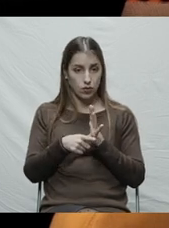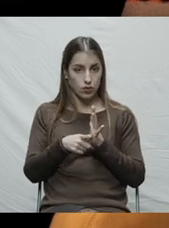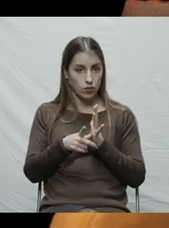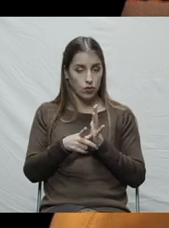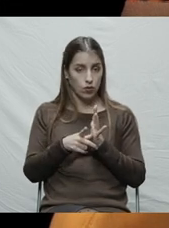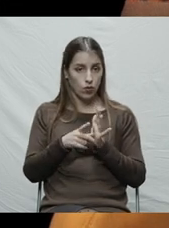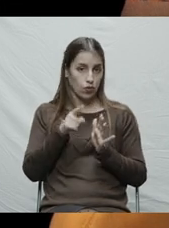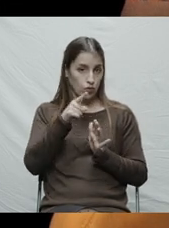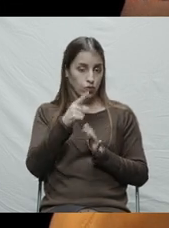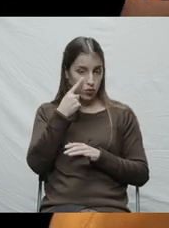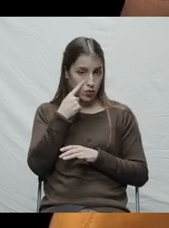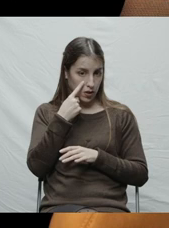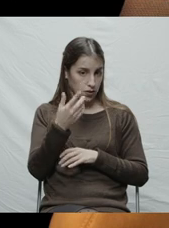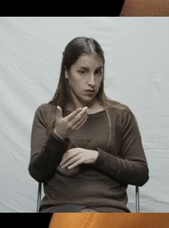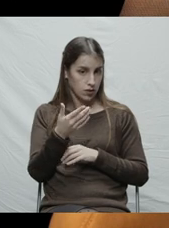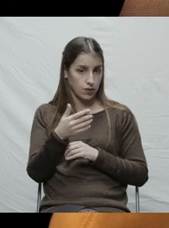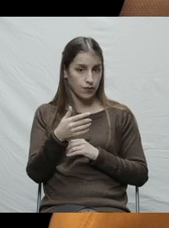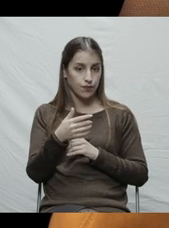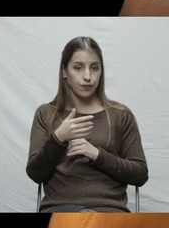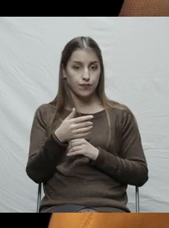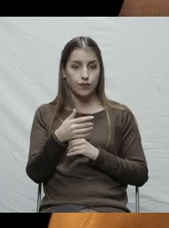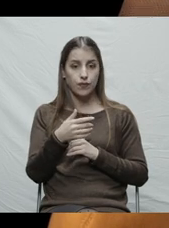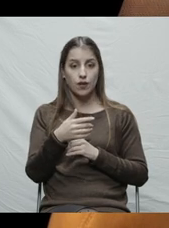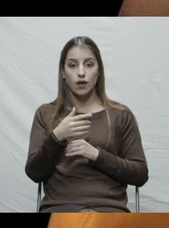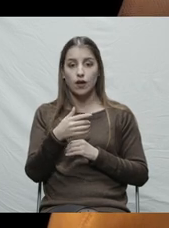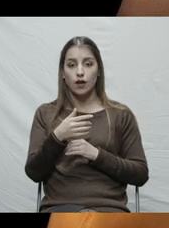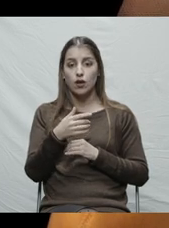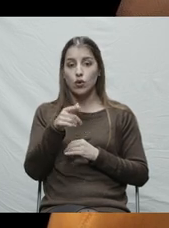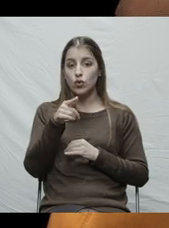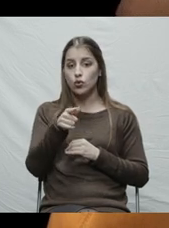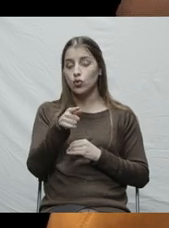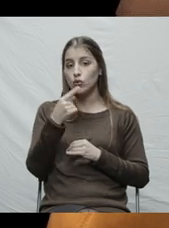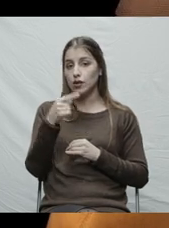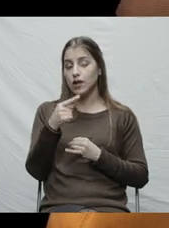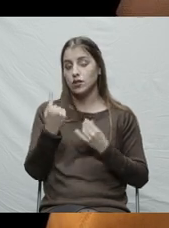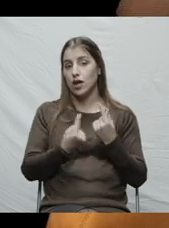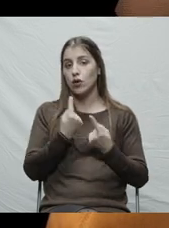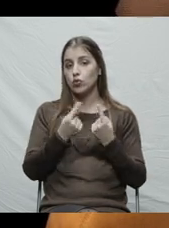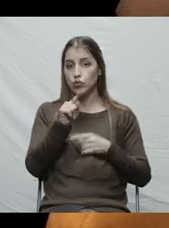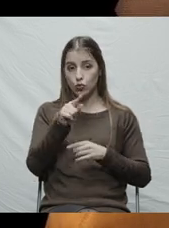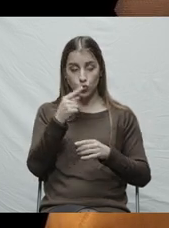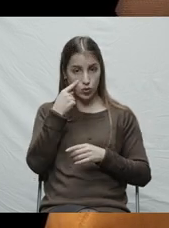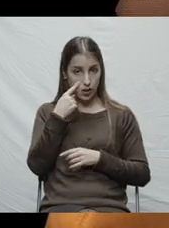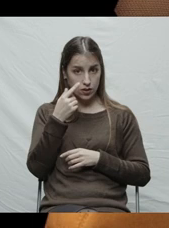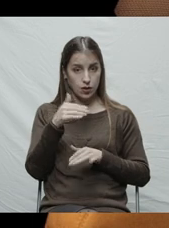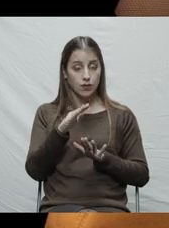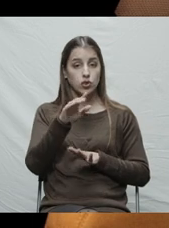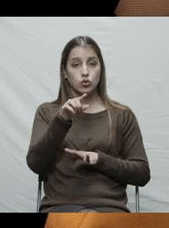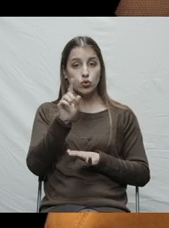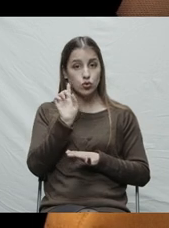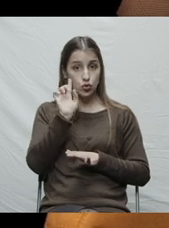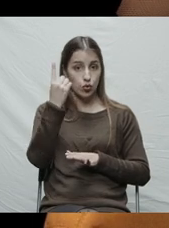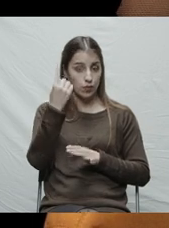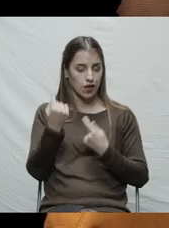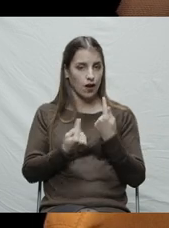conheces. Entendes? É a tua premissa. Algo assim, a ou vossa seja, premissa. Tu tens algo que tu conheces, mas tu vais descobrir algo muito